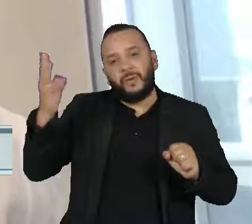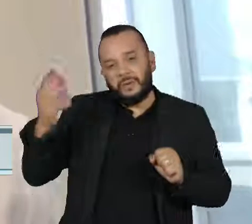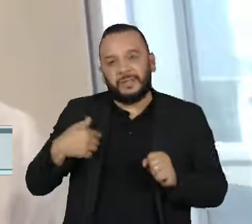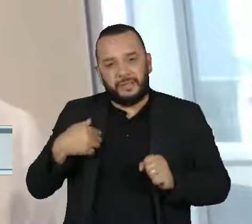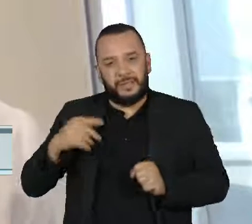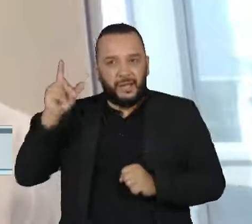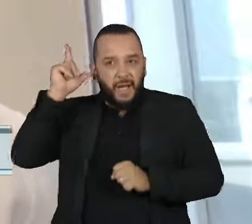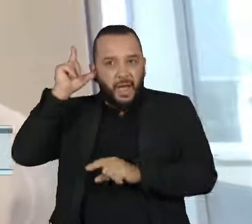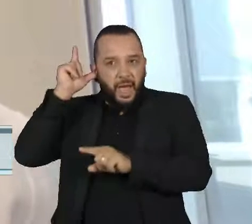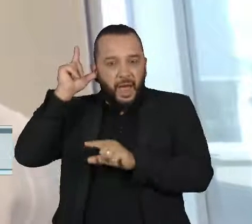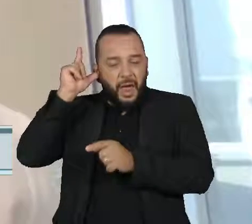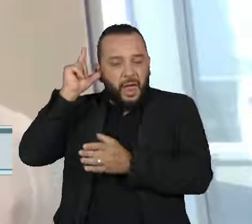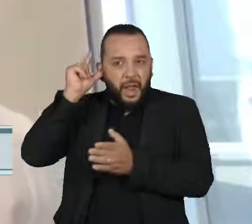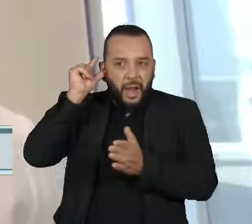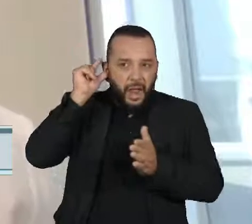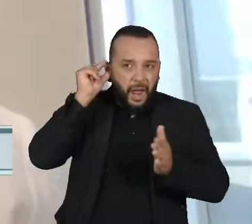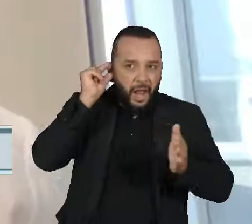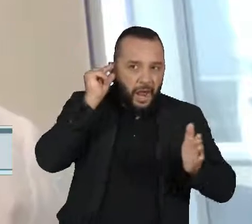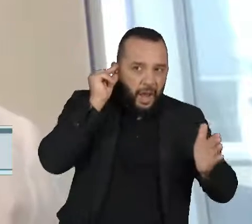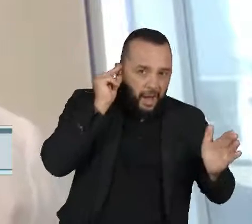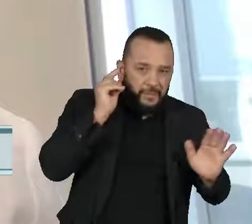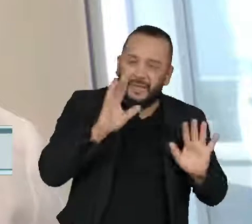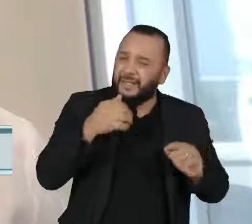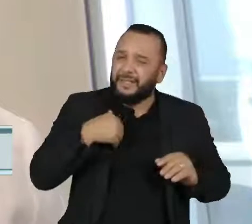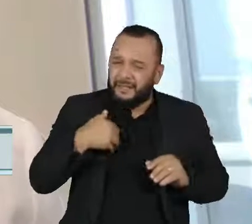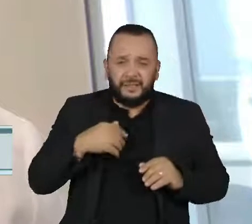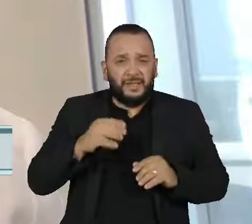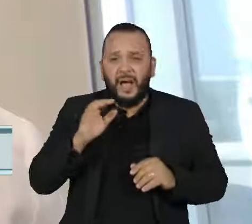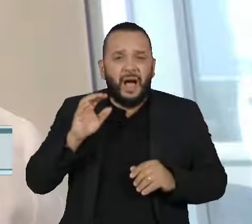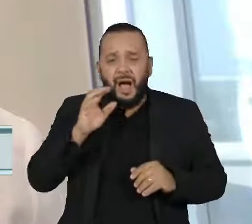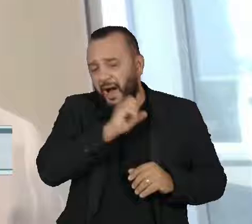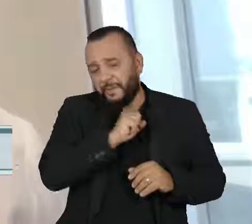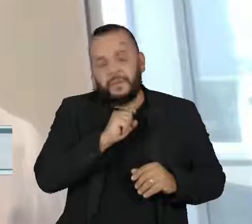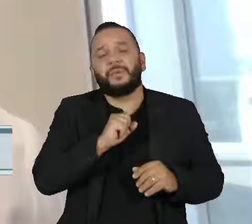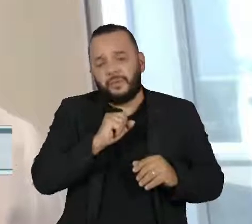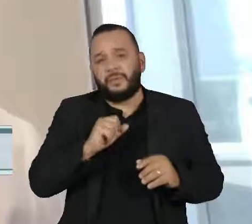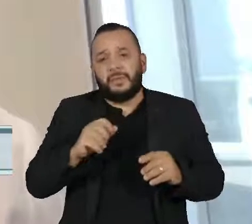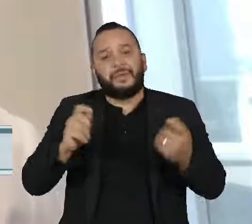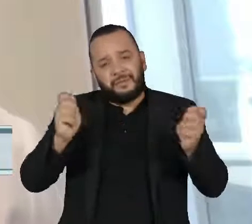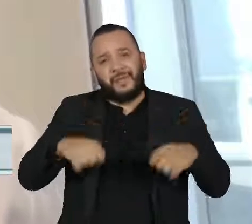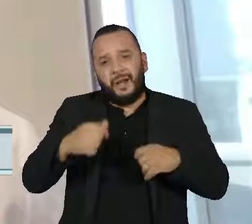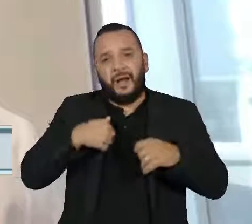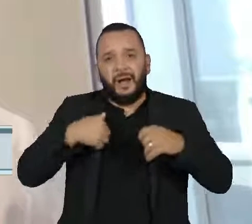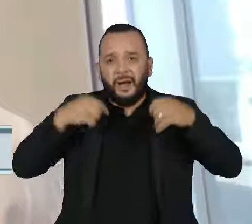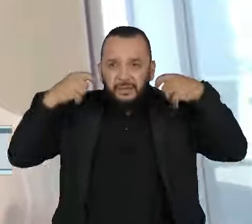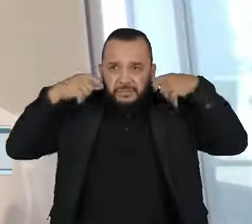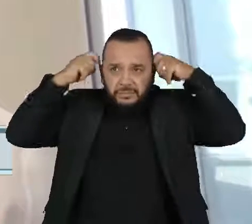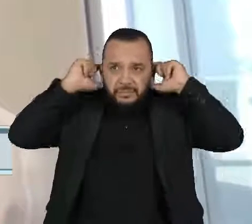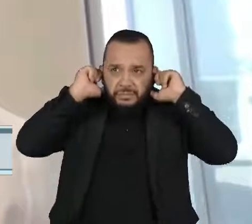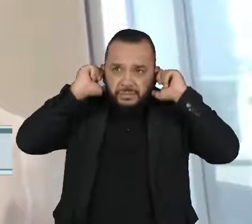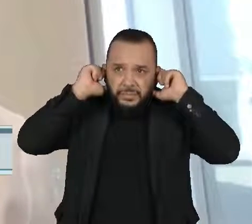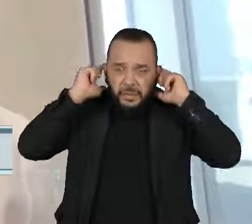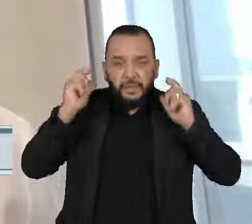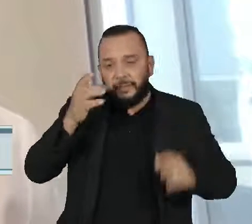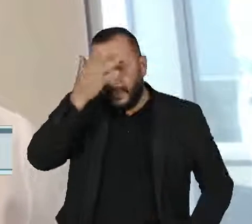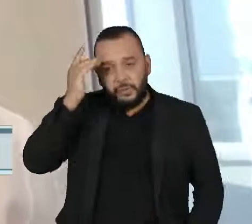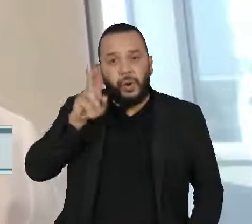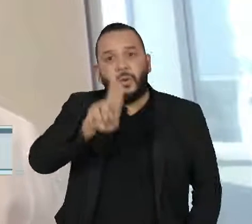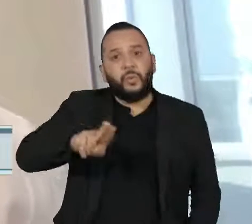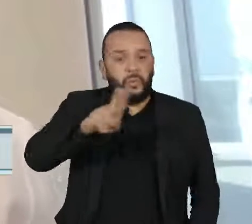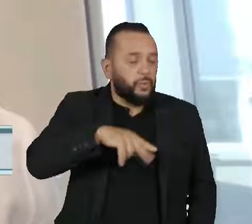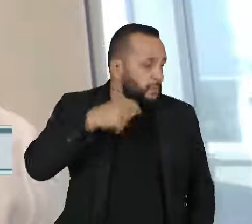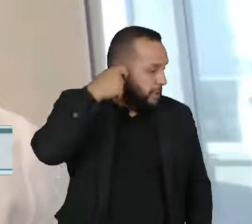qualquer jeito, mas é bastante lento e é passível de reabilitação com uso de aparelhos de amplificação convencional. E fica muito bom quando a pessoa